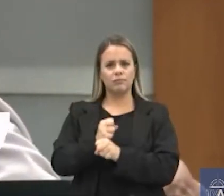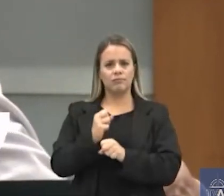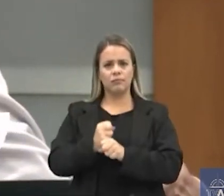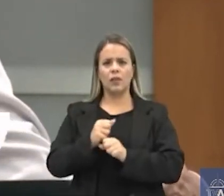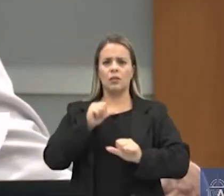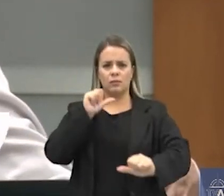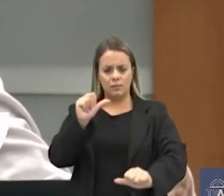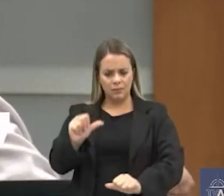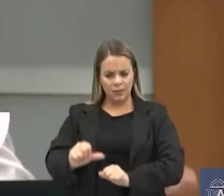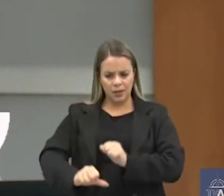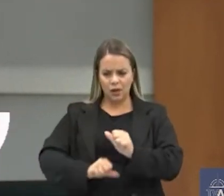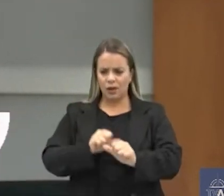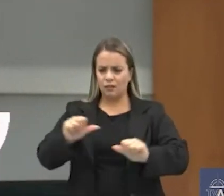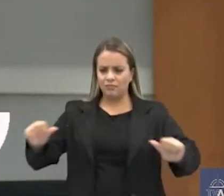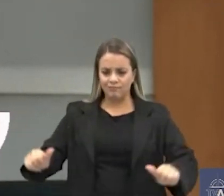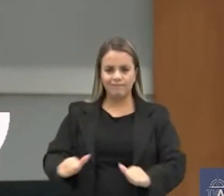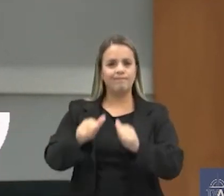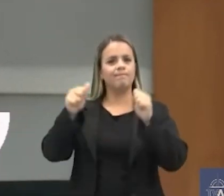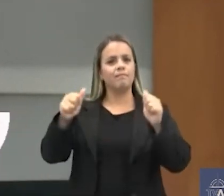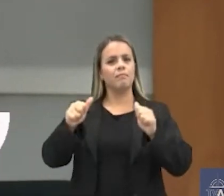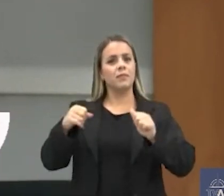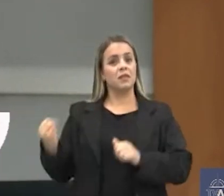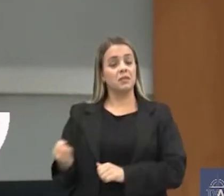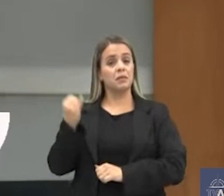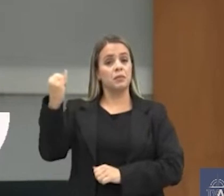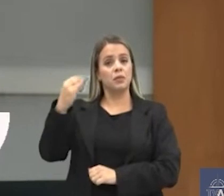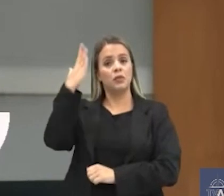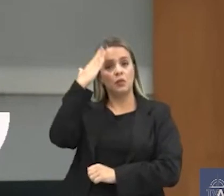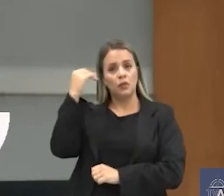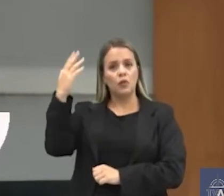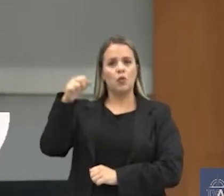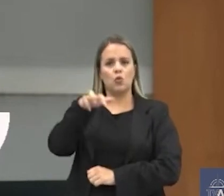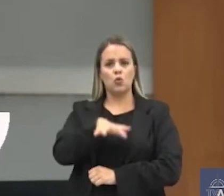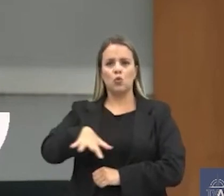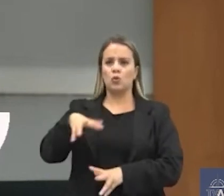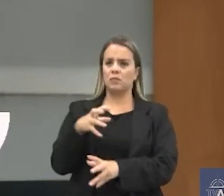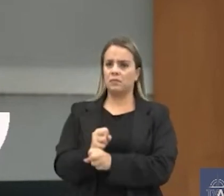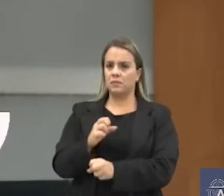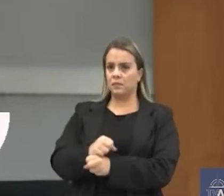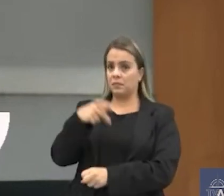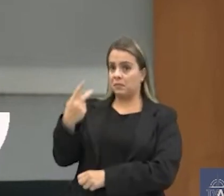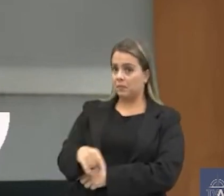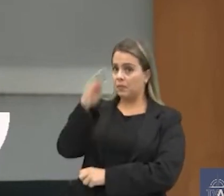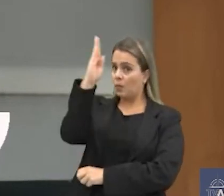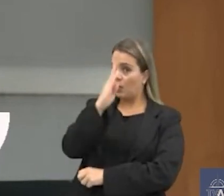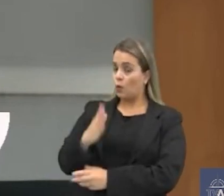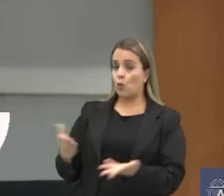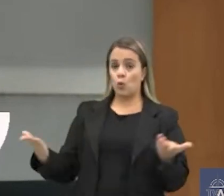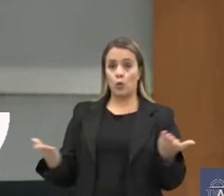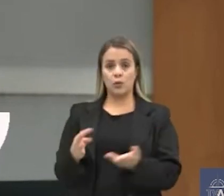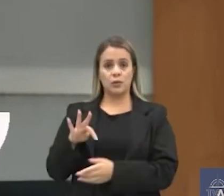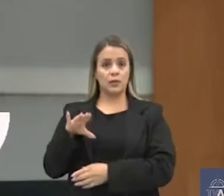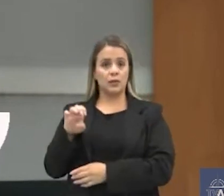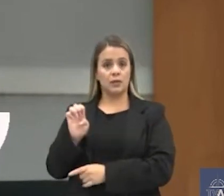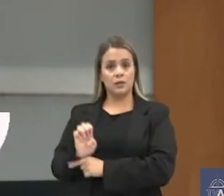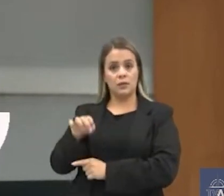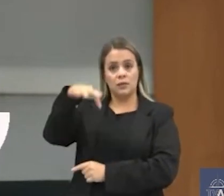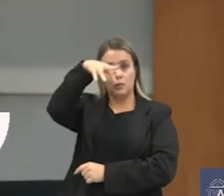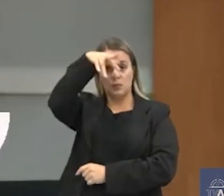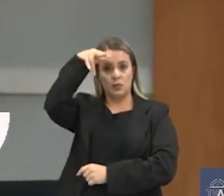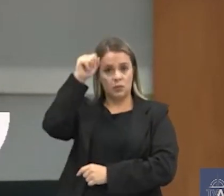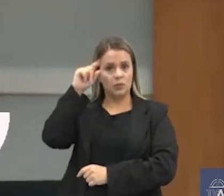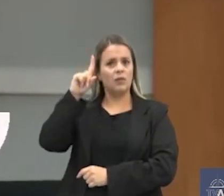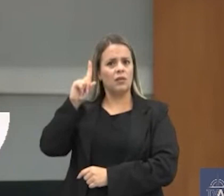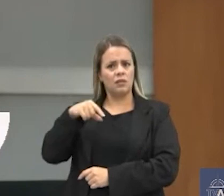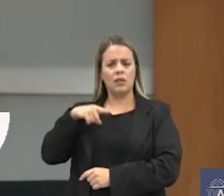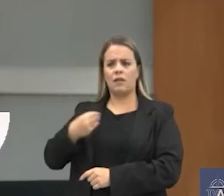importante e na mais referenciada corte de Contas do país hoje o tribunal de contas de Mato Grosso é